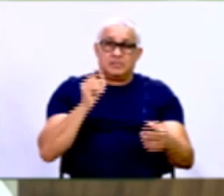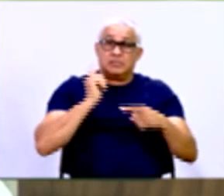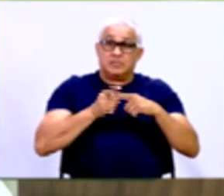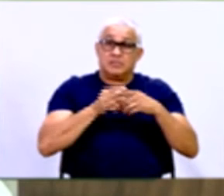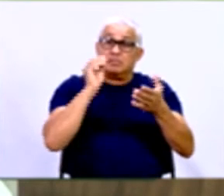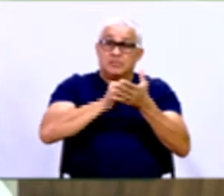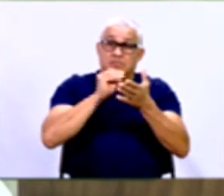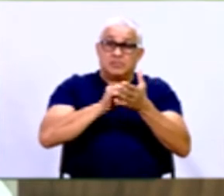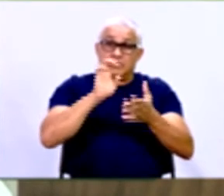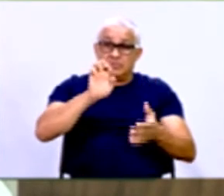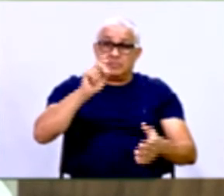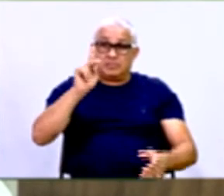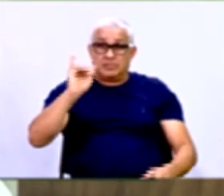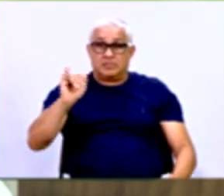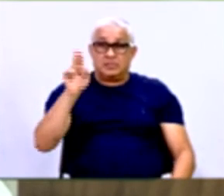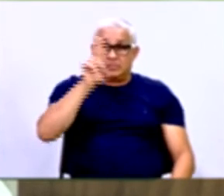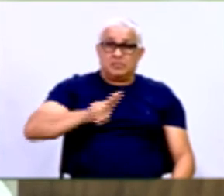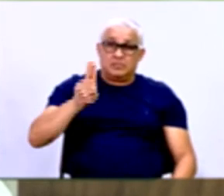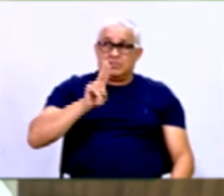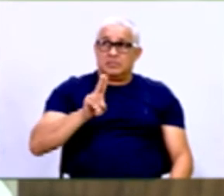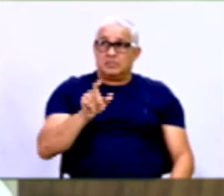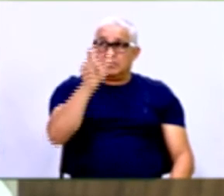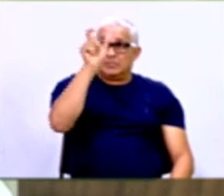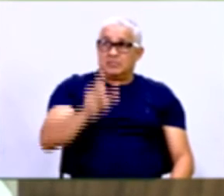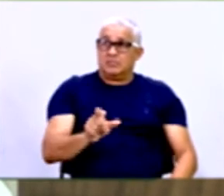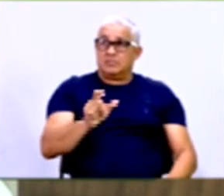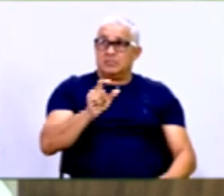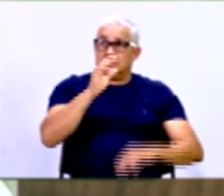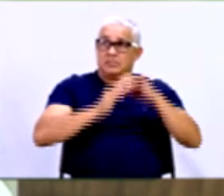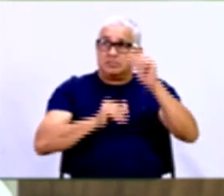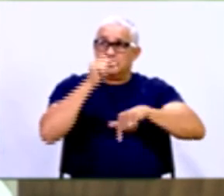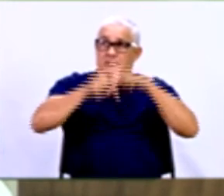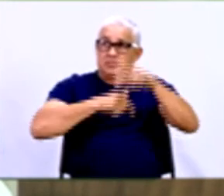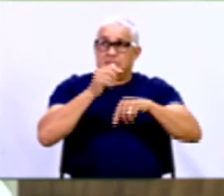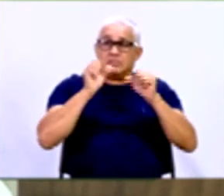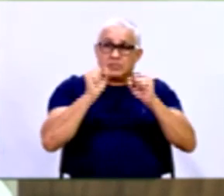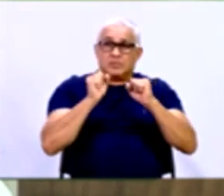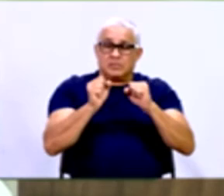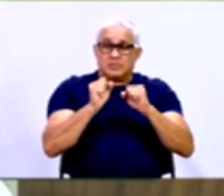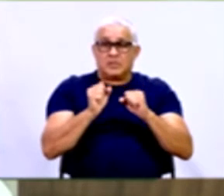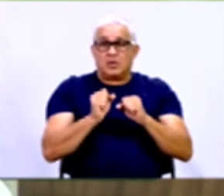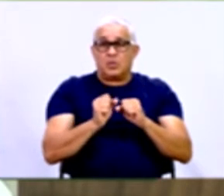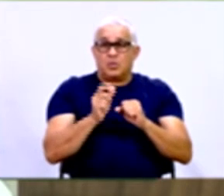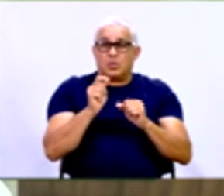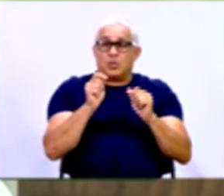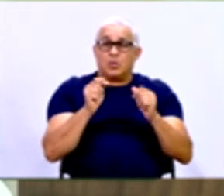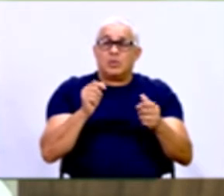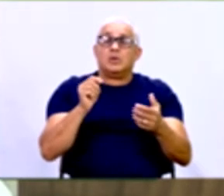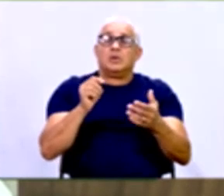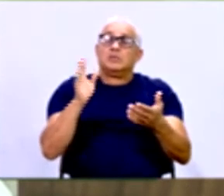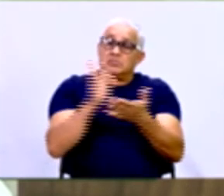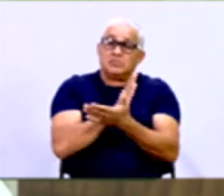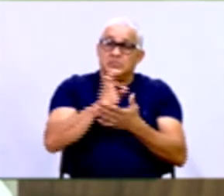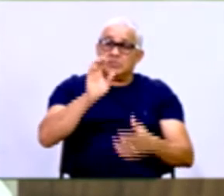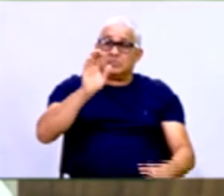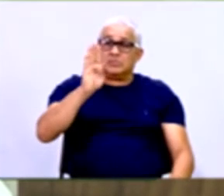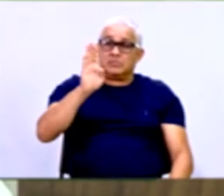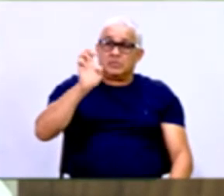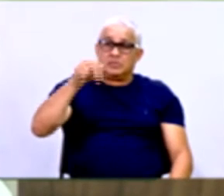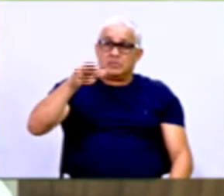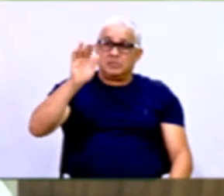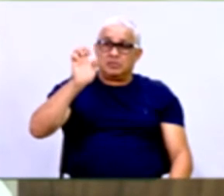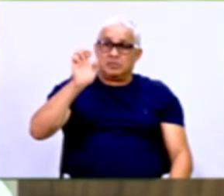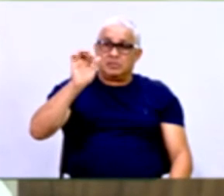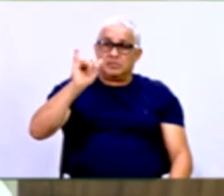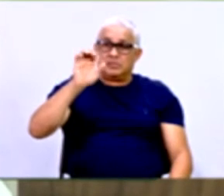um EPI utilizado pelo funcionário, o funcionário pode deixar de receber alguns benefícios ou até mesmo ser